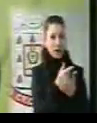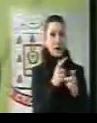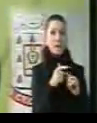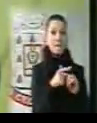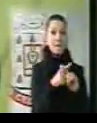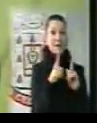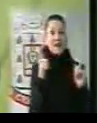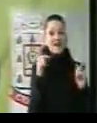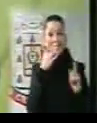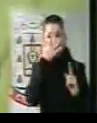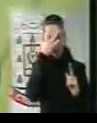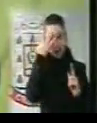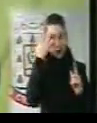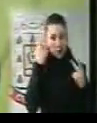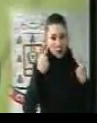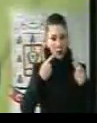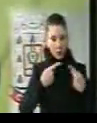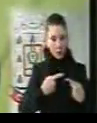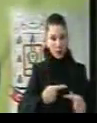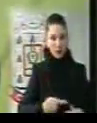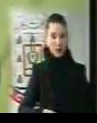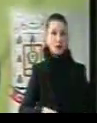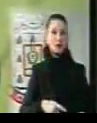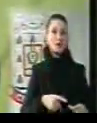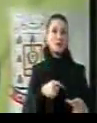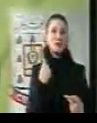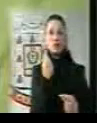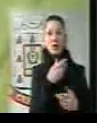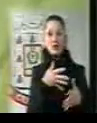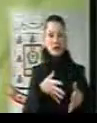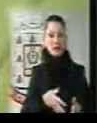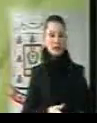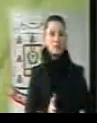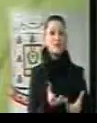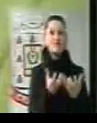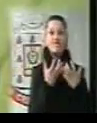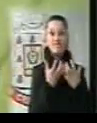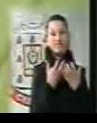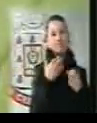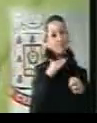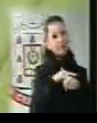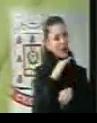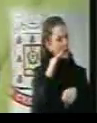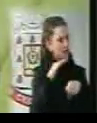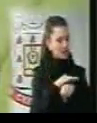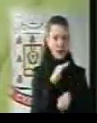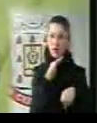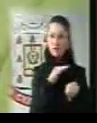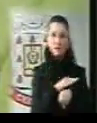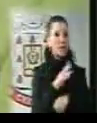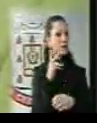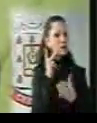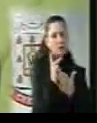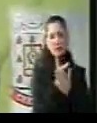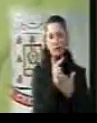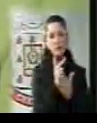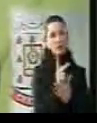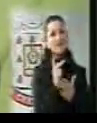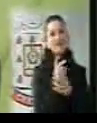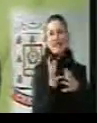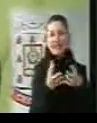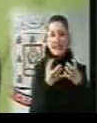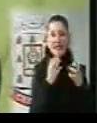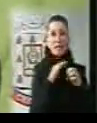é insaciável na essência. Nós nascemos querendo mais. Nós sempre queremos mais. E